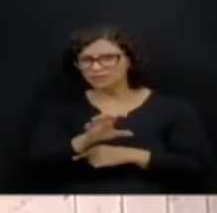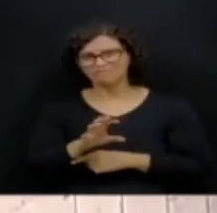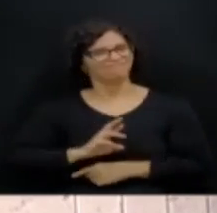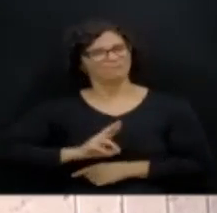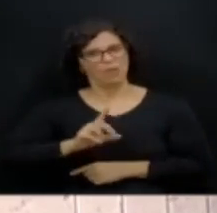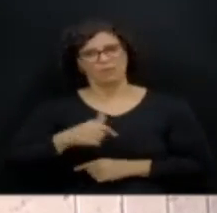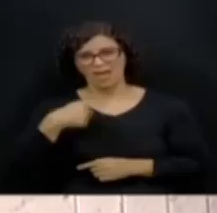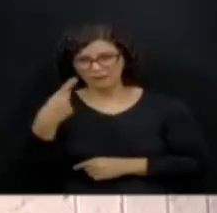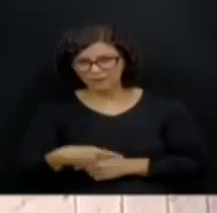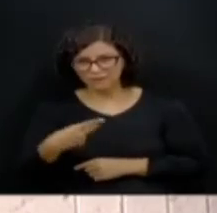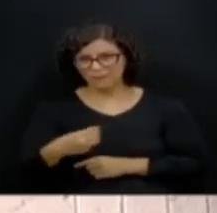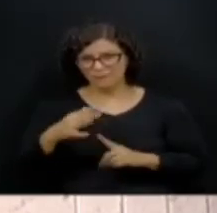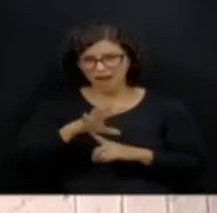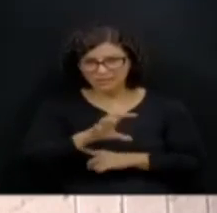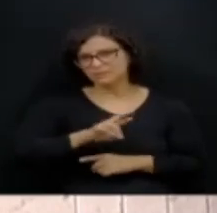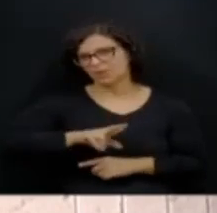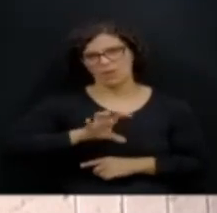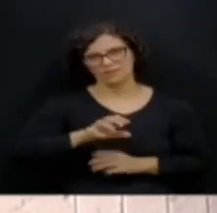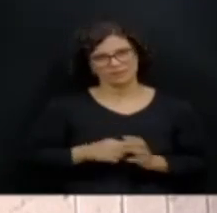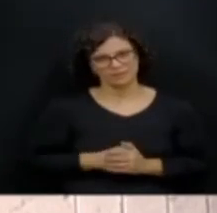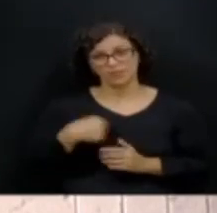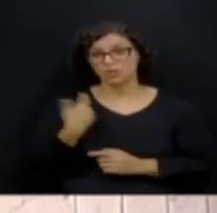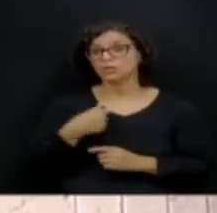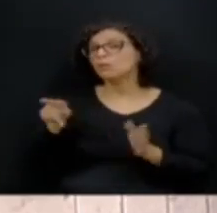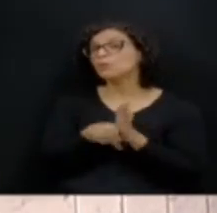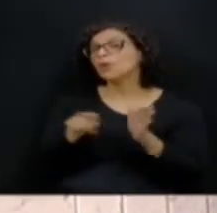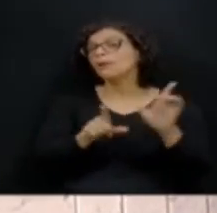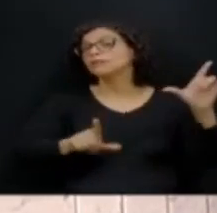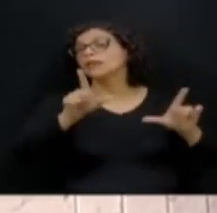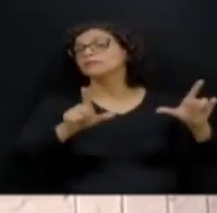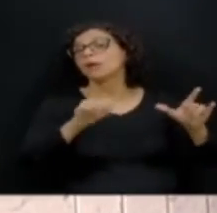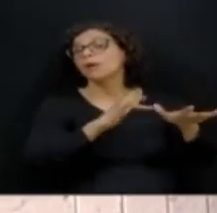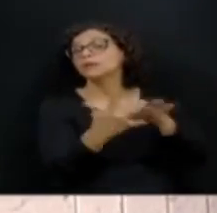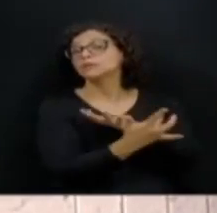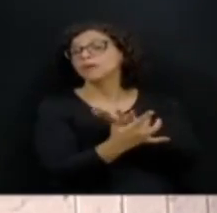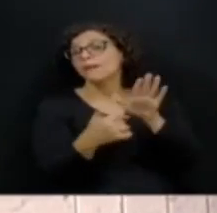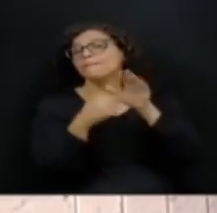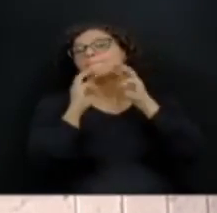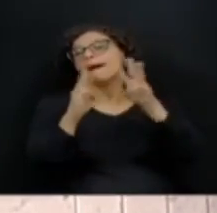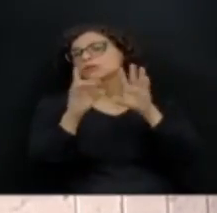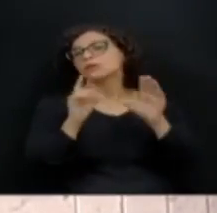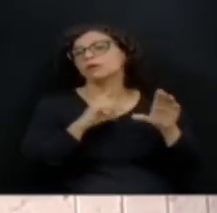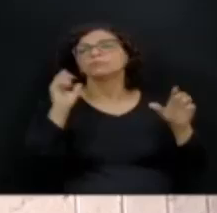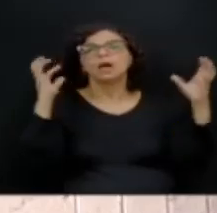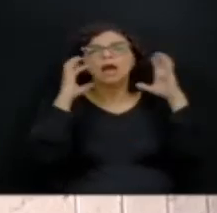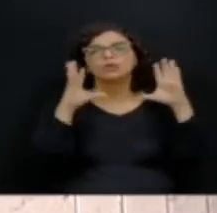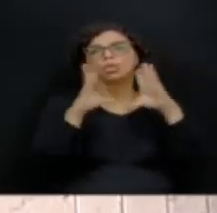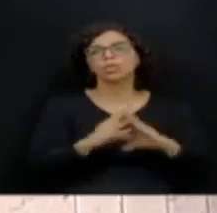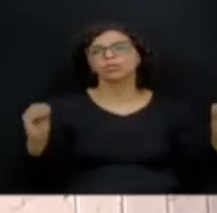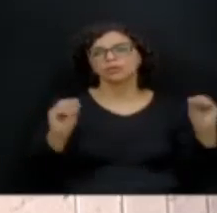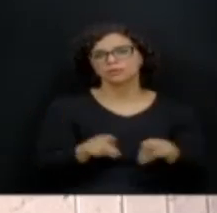Estado, porque ele não existe. Esse Estado fica na telinha do celular. Esse Estado, quando desliga o rádio, ele